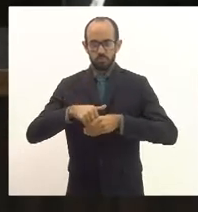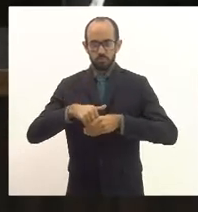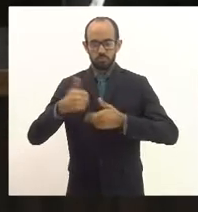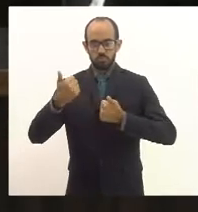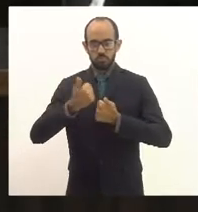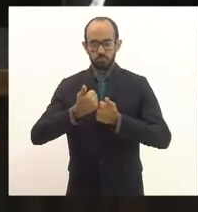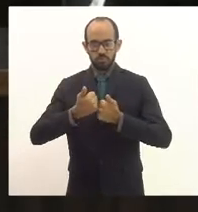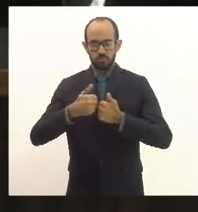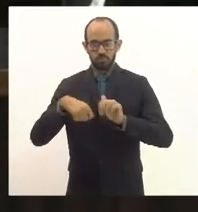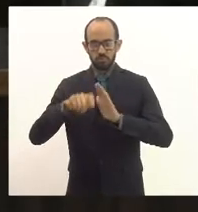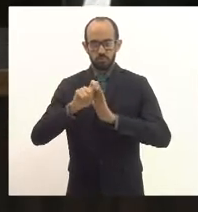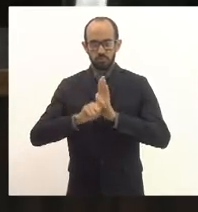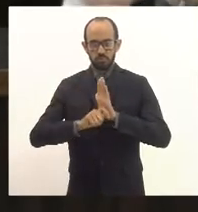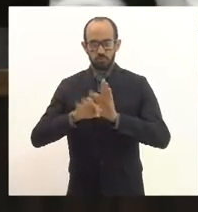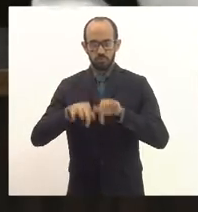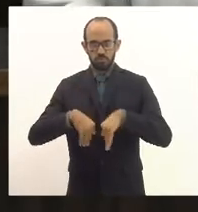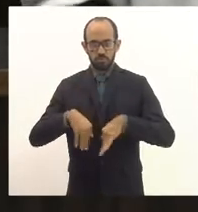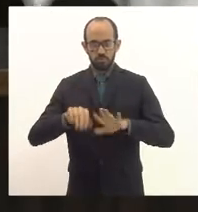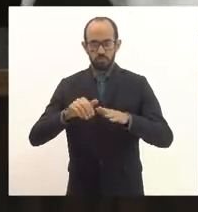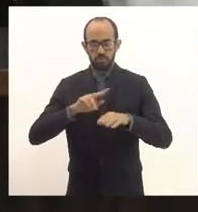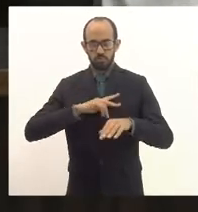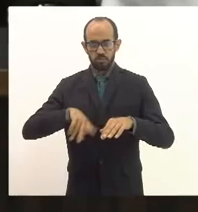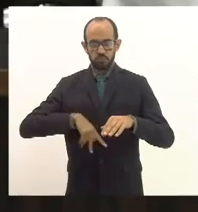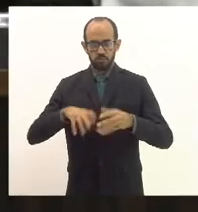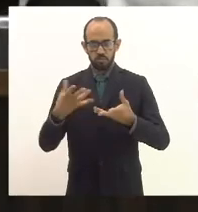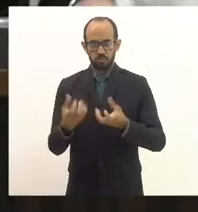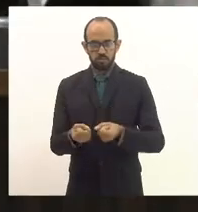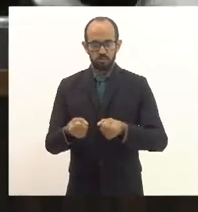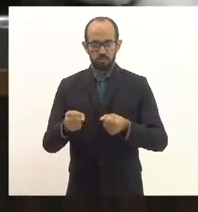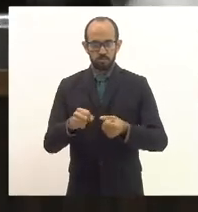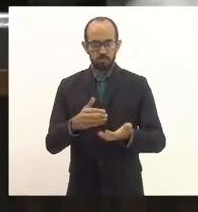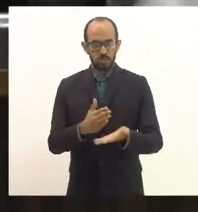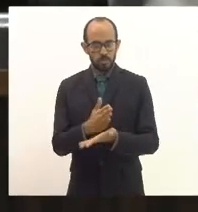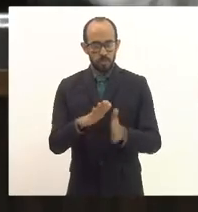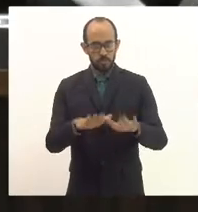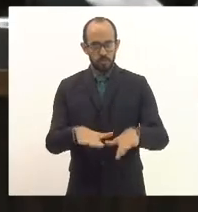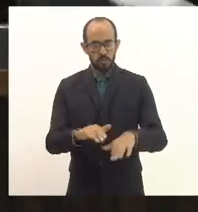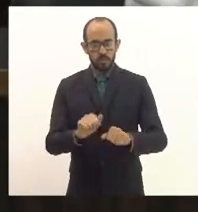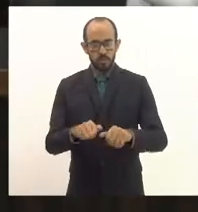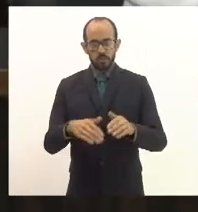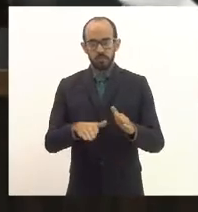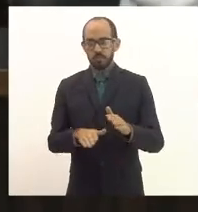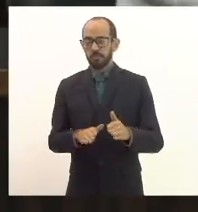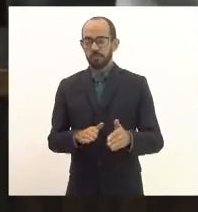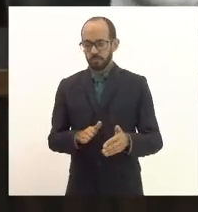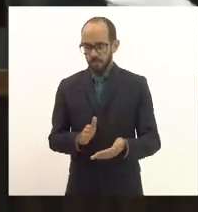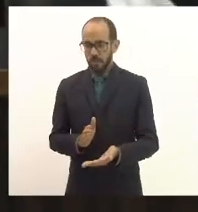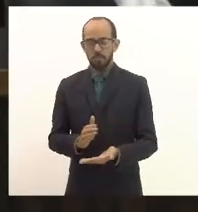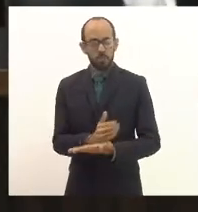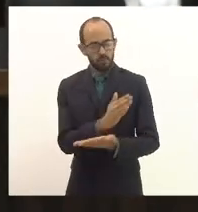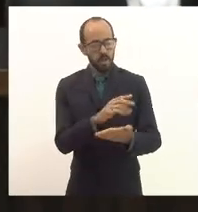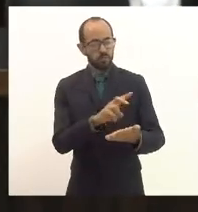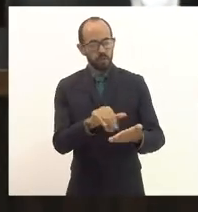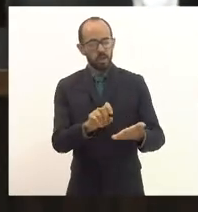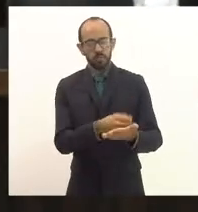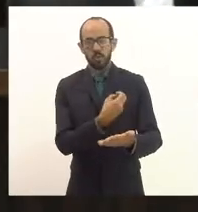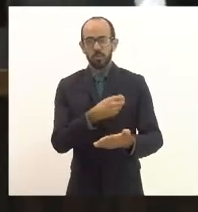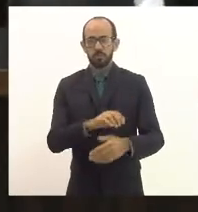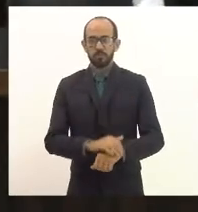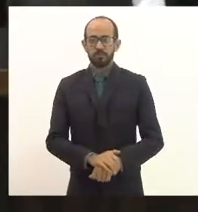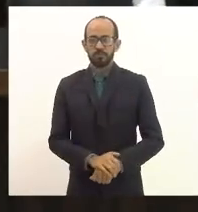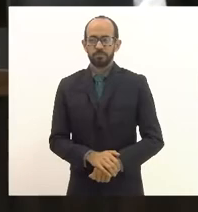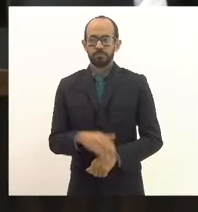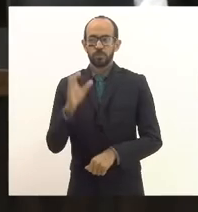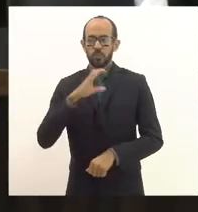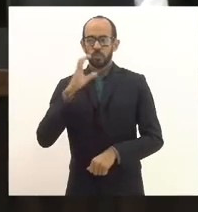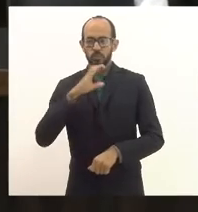substitutivo com forma final de redação que a presidência defere. Senhores que aprovam, permaneçam como estão. Aprovado, vai autógrafo. Em regime de